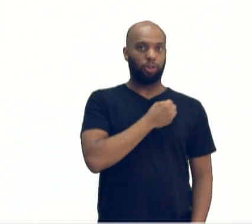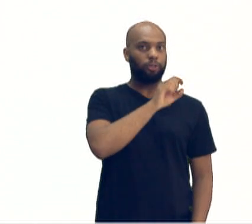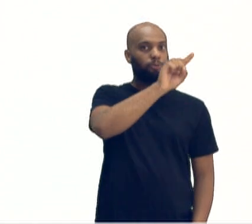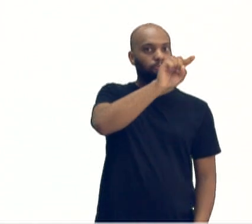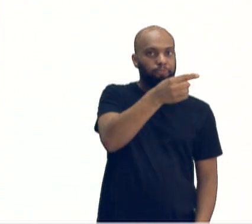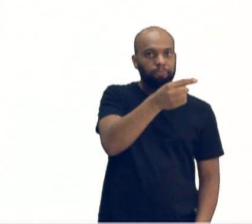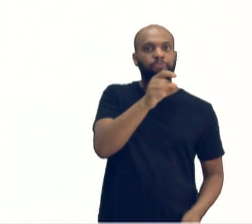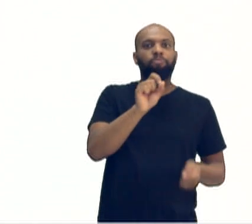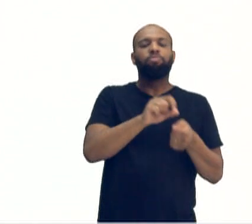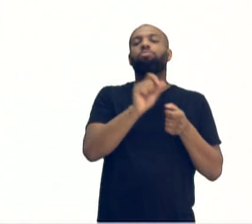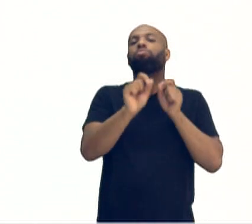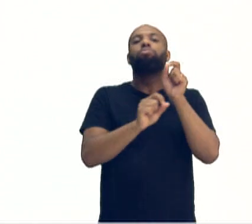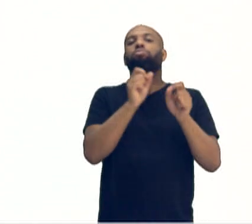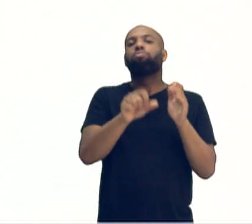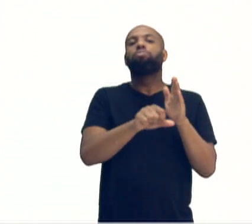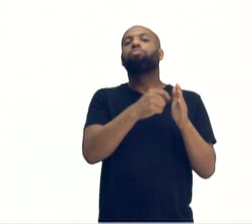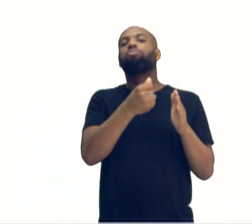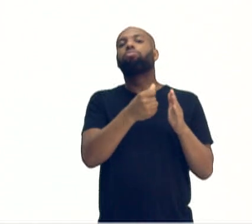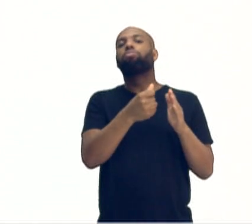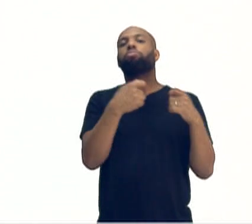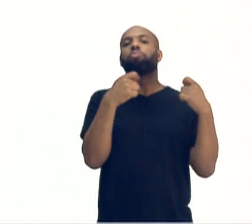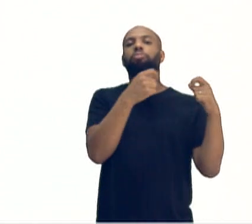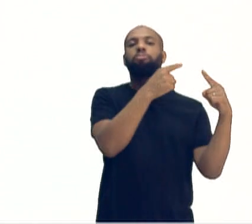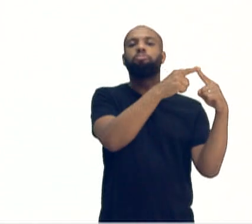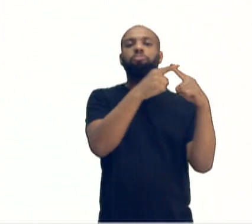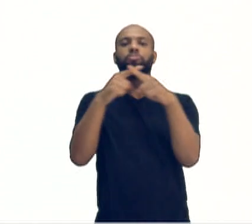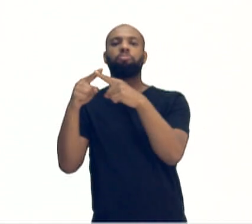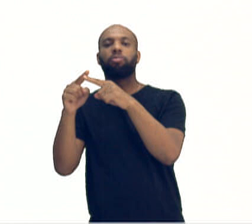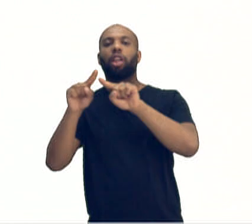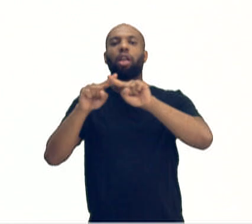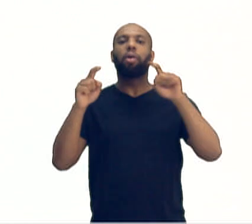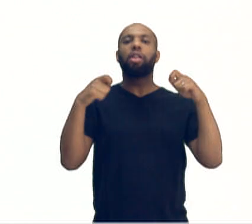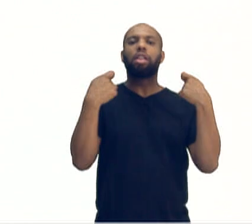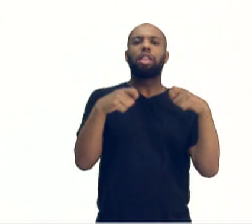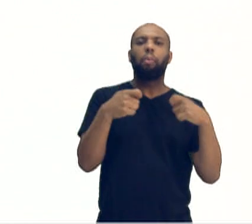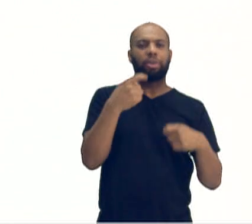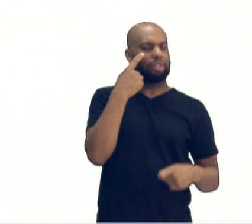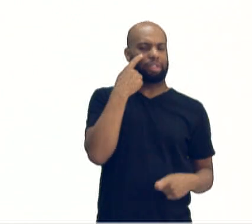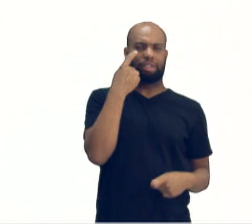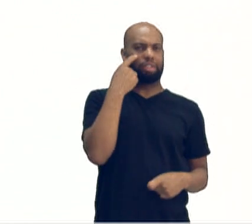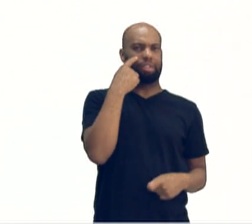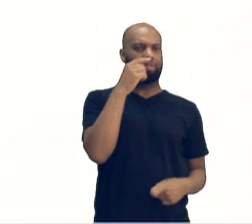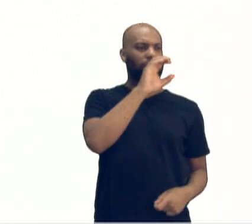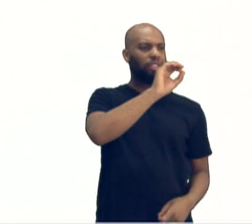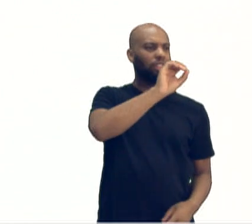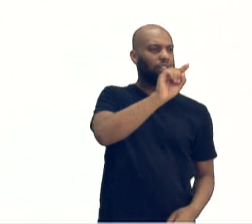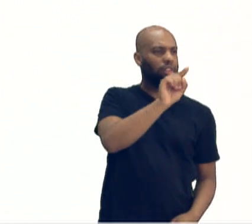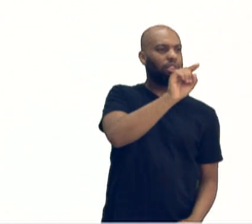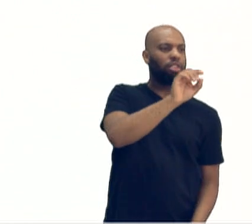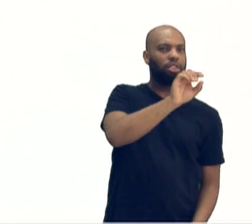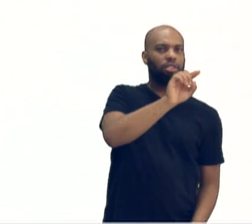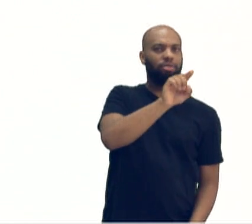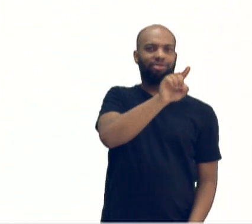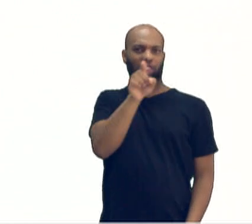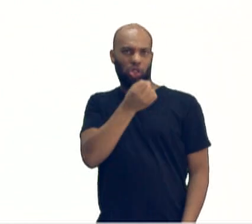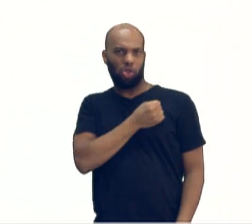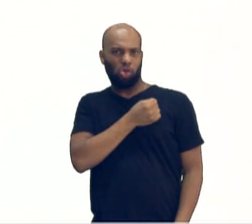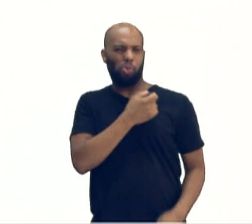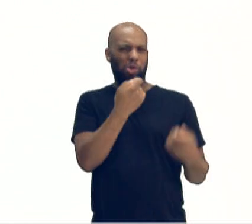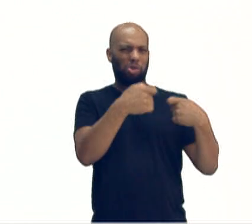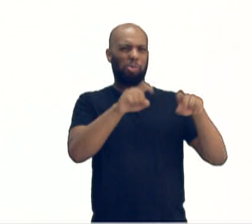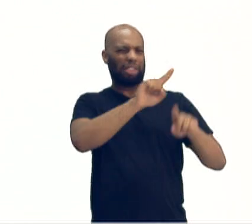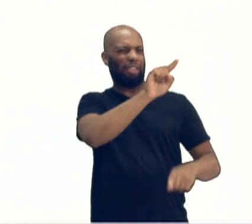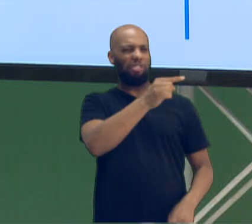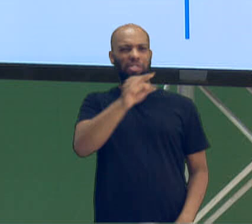fazer primeiro nessa forma decimal? Multiplica sem considerar as casas decimais, ou seja, é o famoso multiplicar sem pensar na